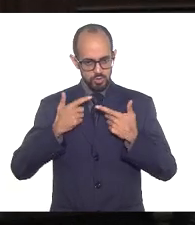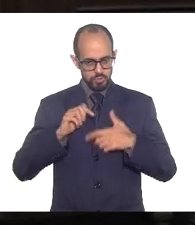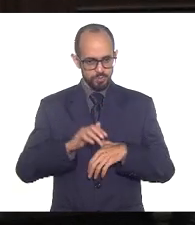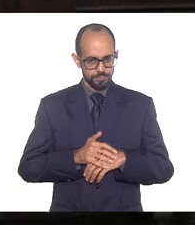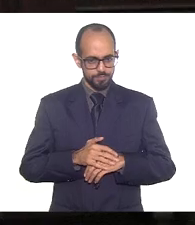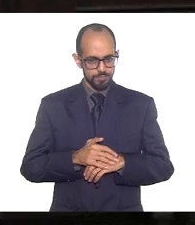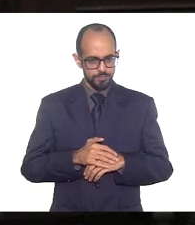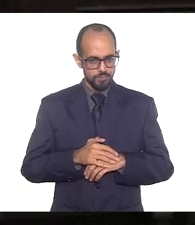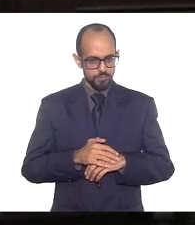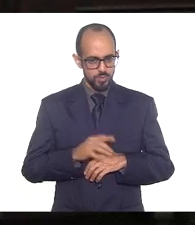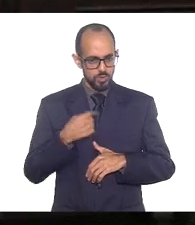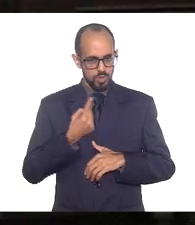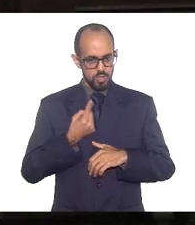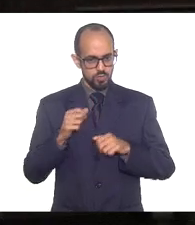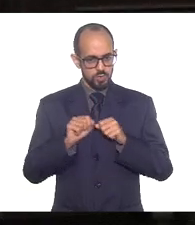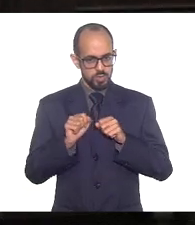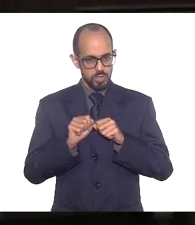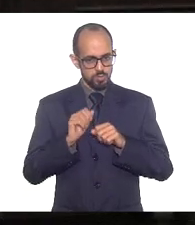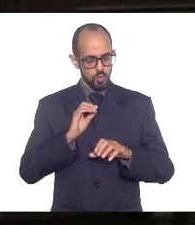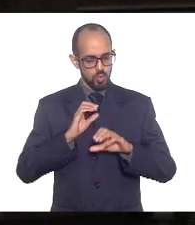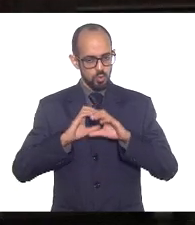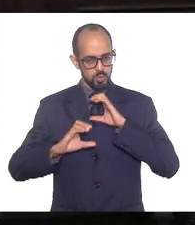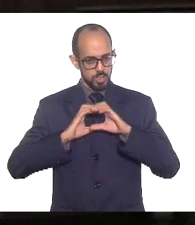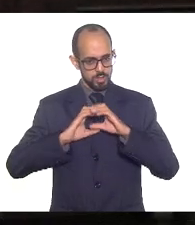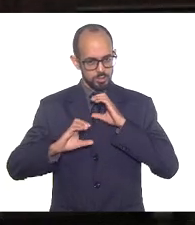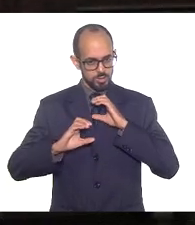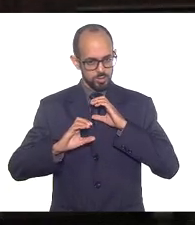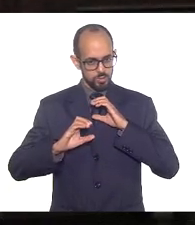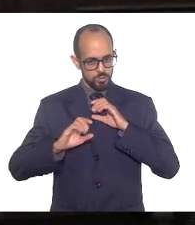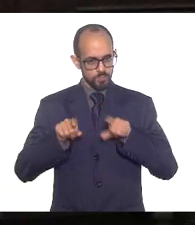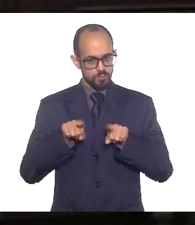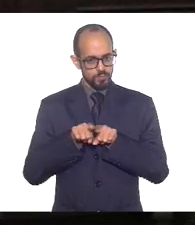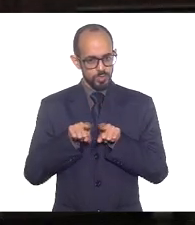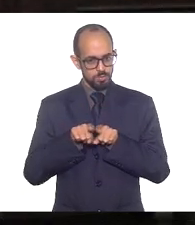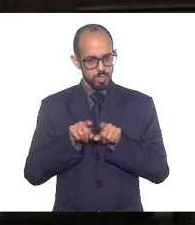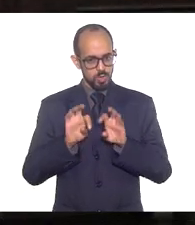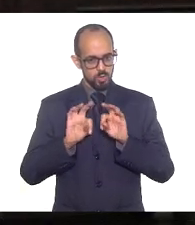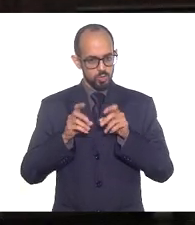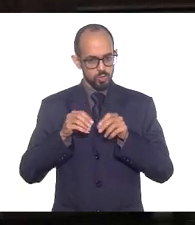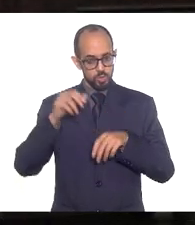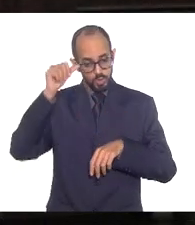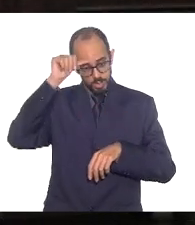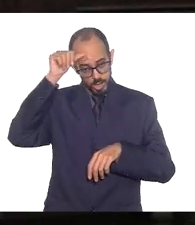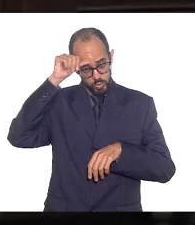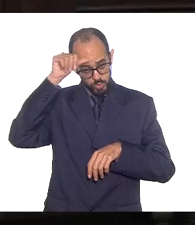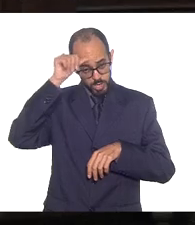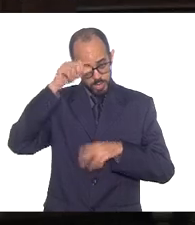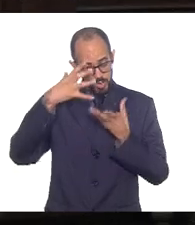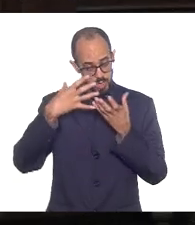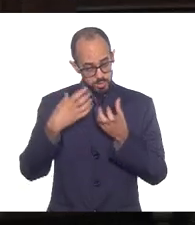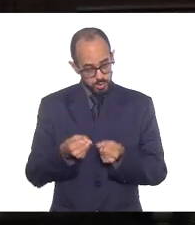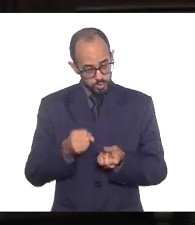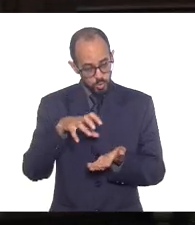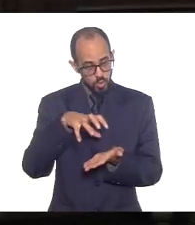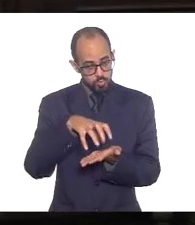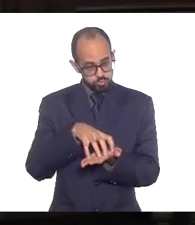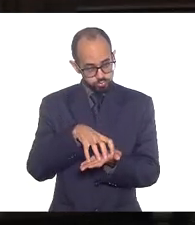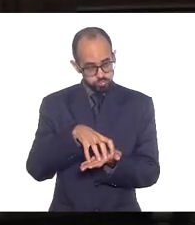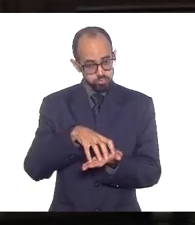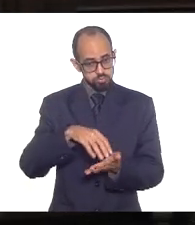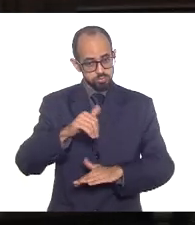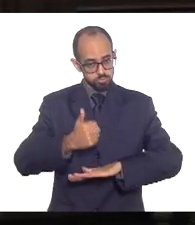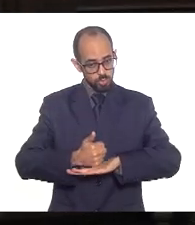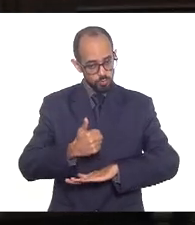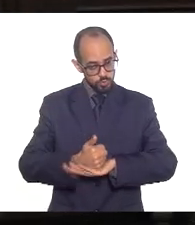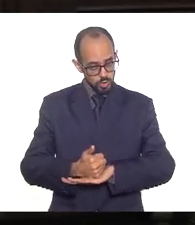o e fizemos isso com diálogo fizemos isso com diálogo com a categoria o governador claudicação atendeu a categoria estiveram